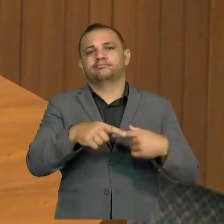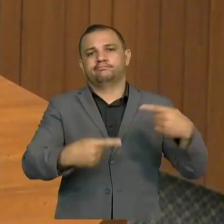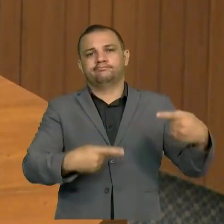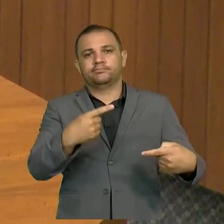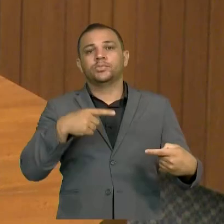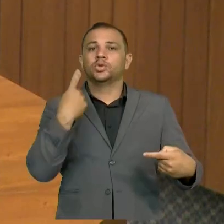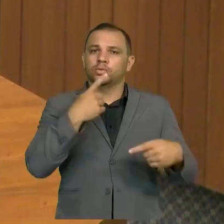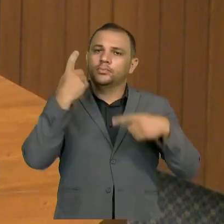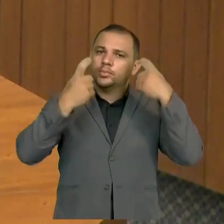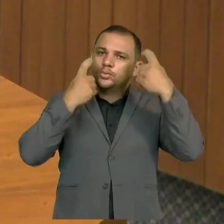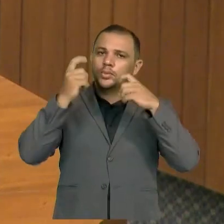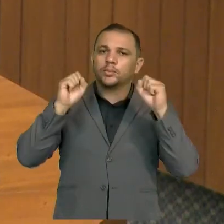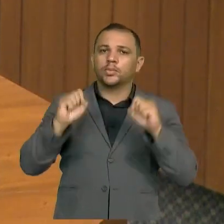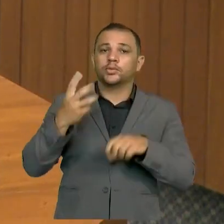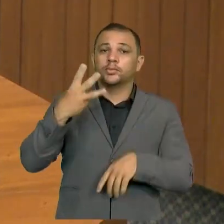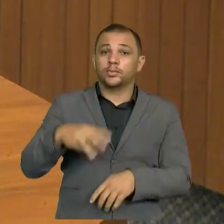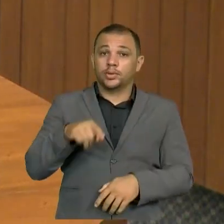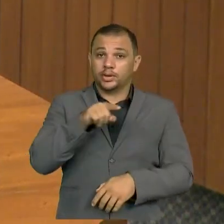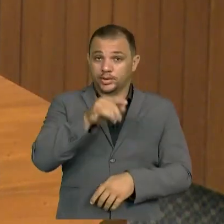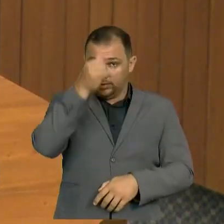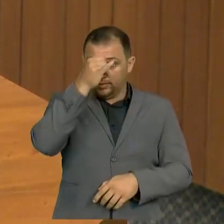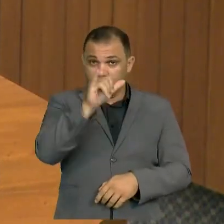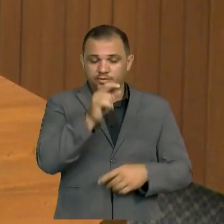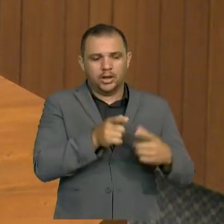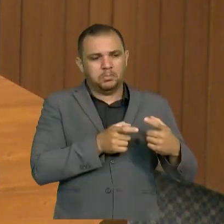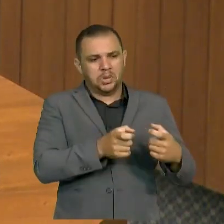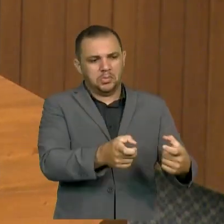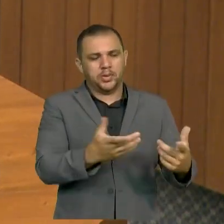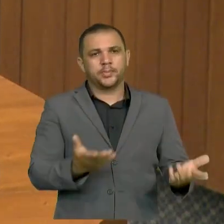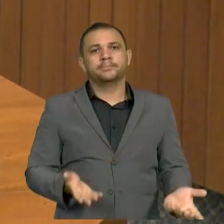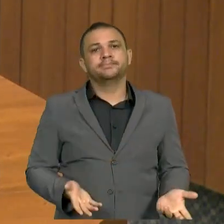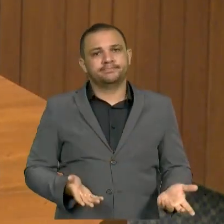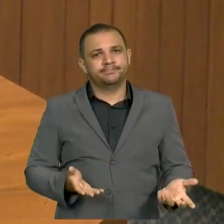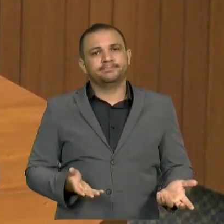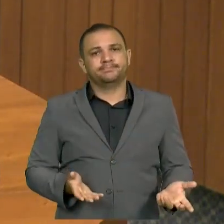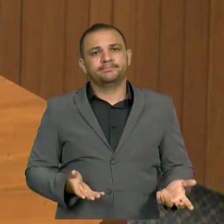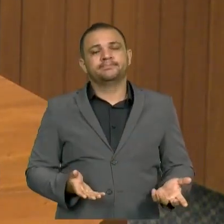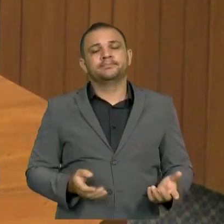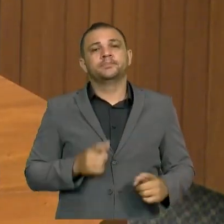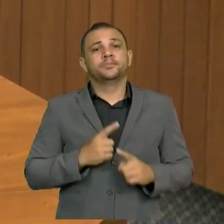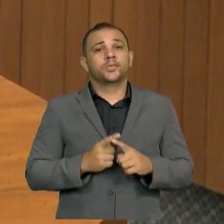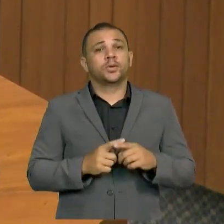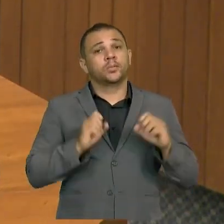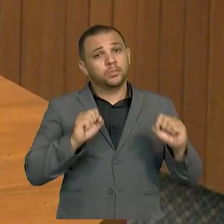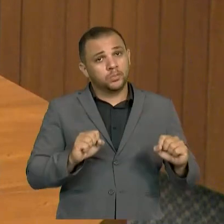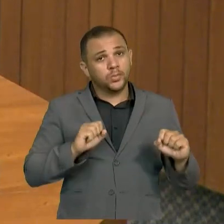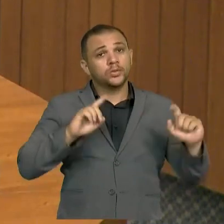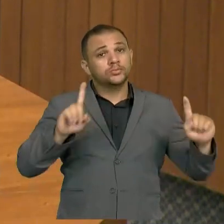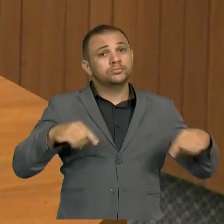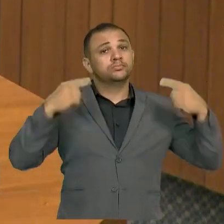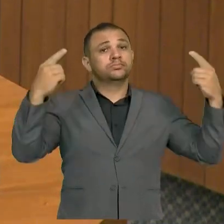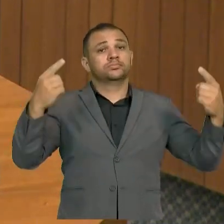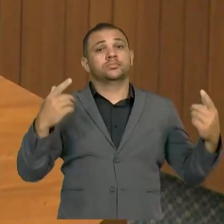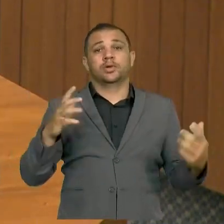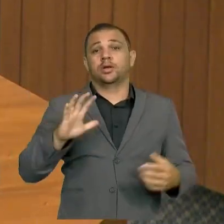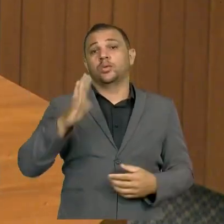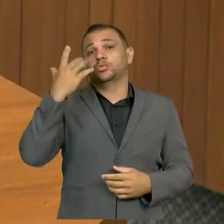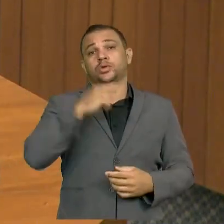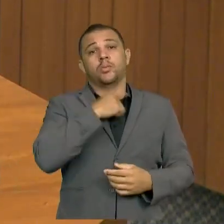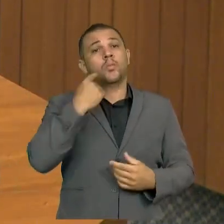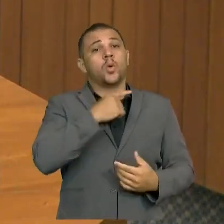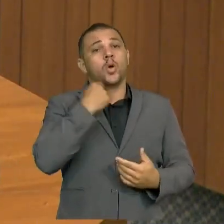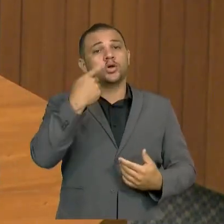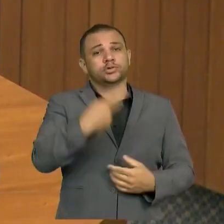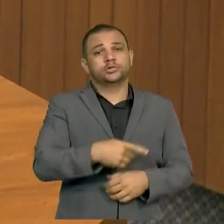que o Maranhão não se torne uma zona de guerra, uma zona de guerra aonde pode acentuar com tragédia nesse estado.